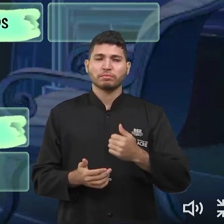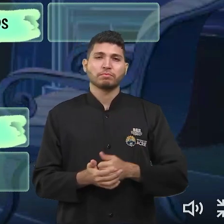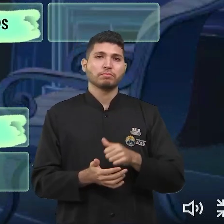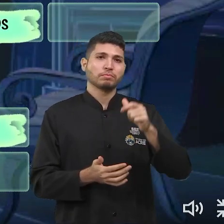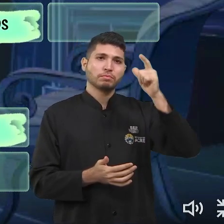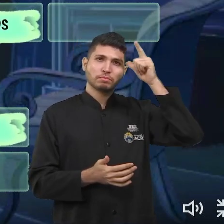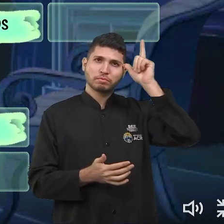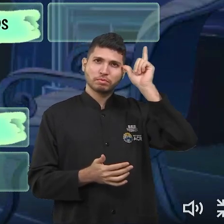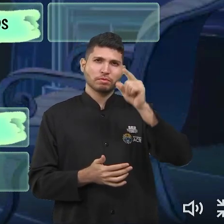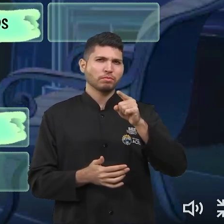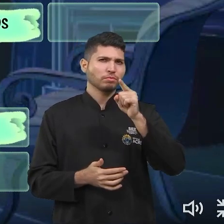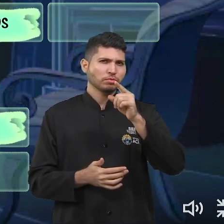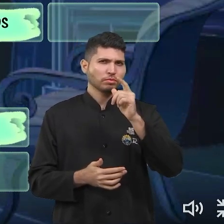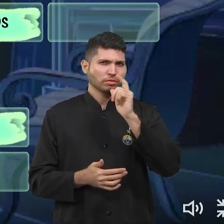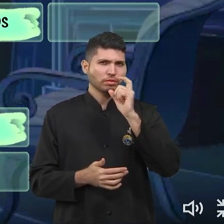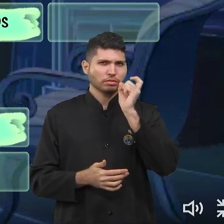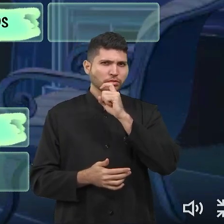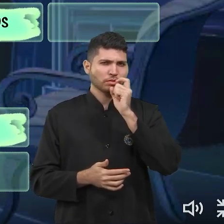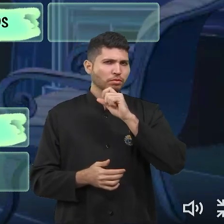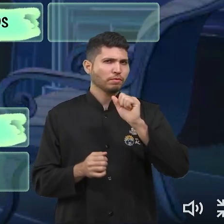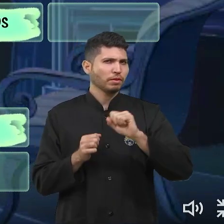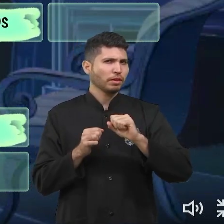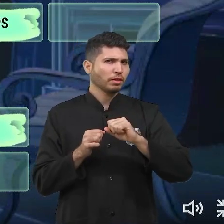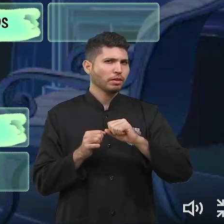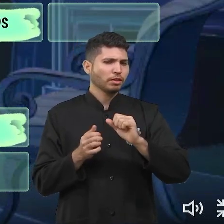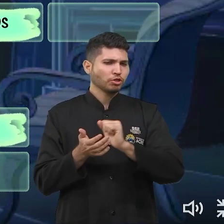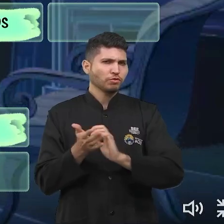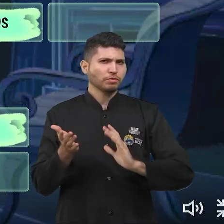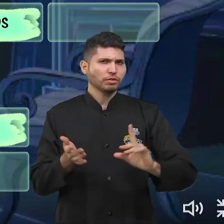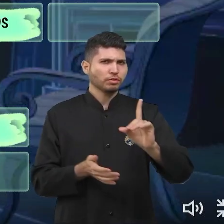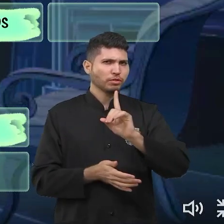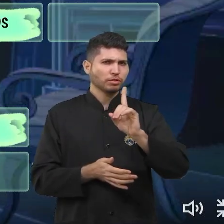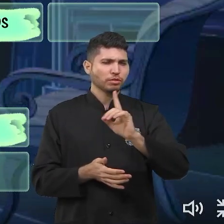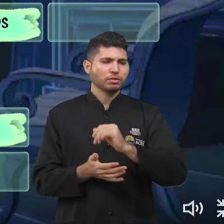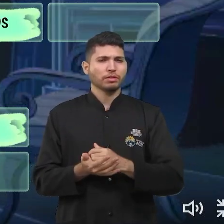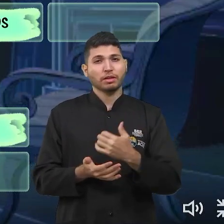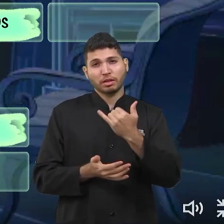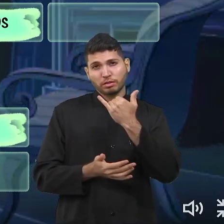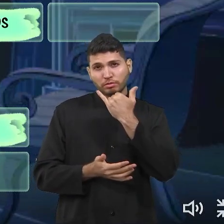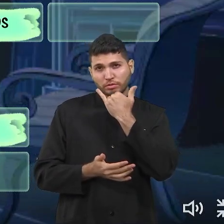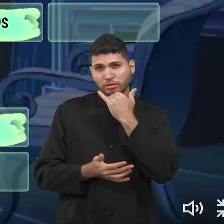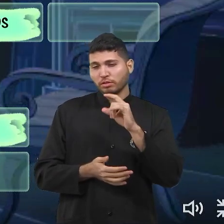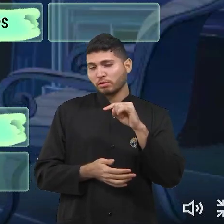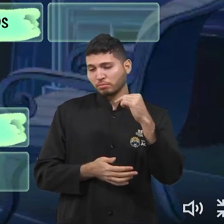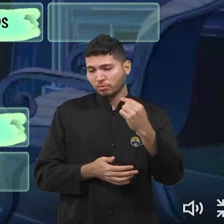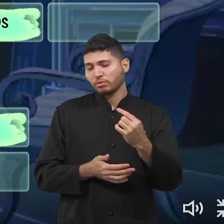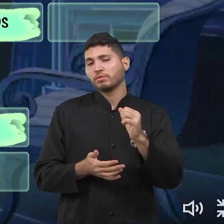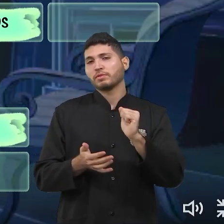Está mentindo, não ha hecho a atividade. Quando vai ser? Maestro, perdão, depois vou fazer.